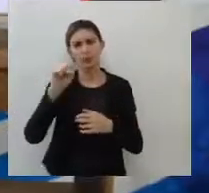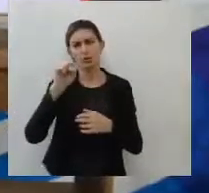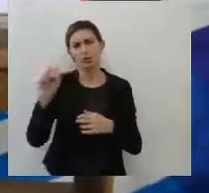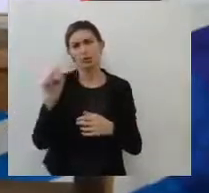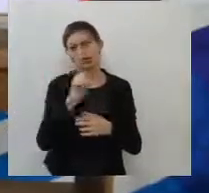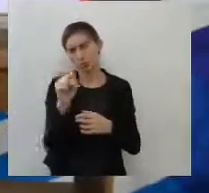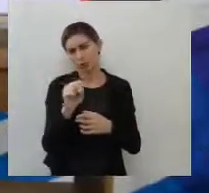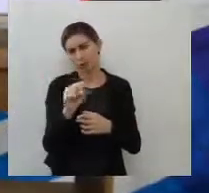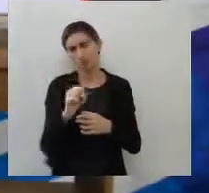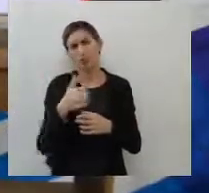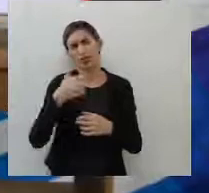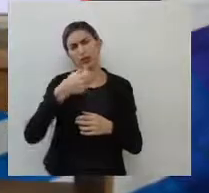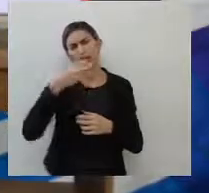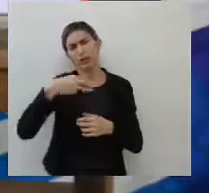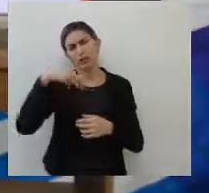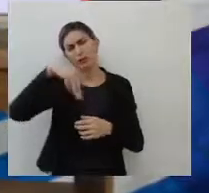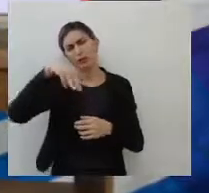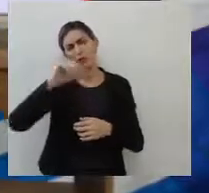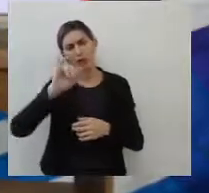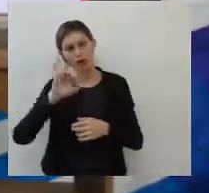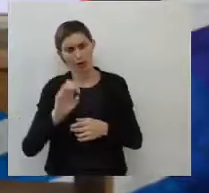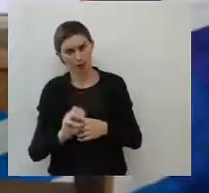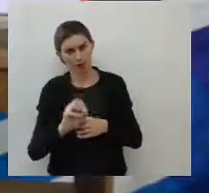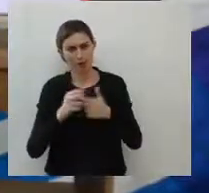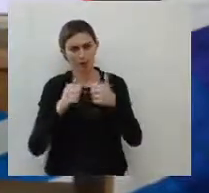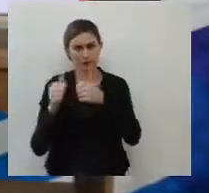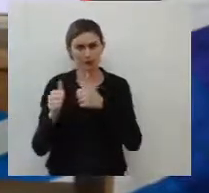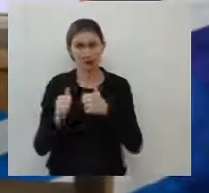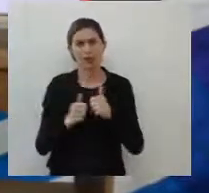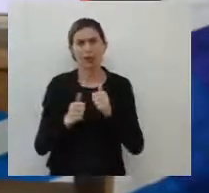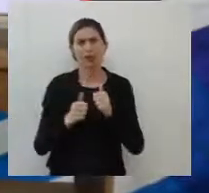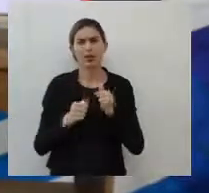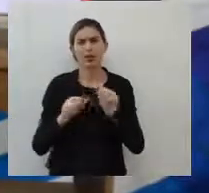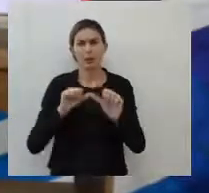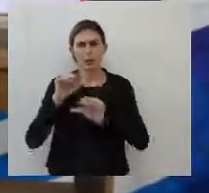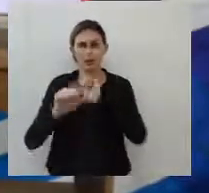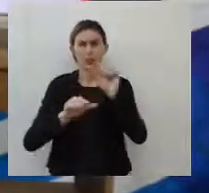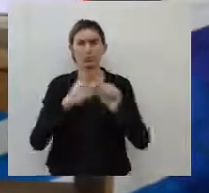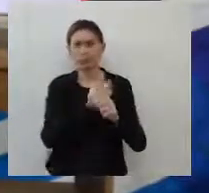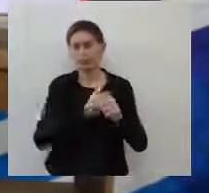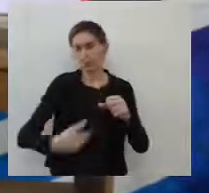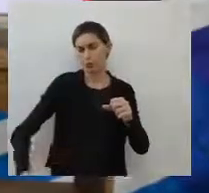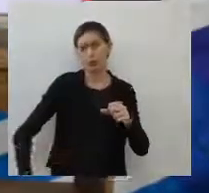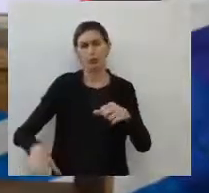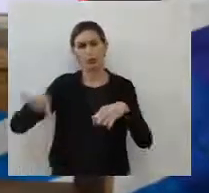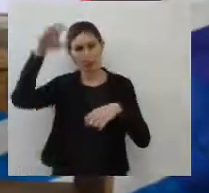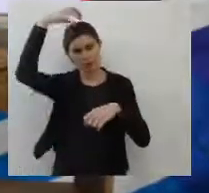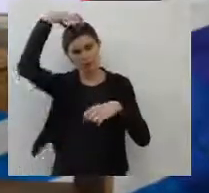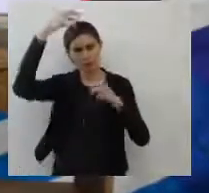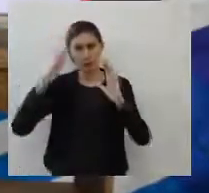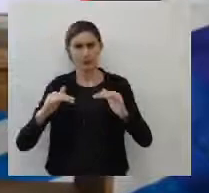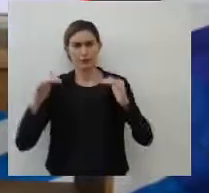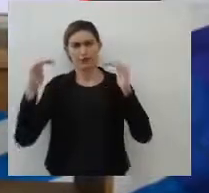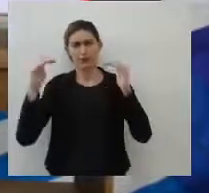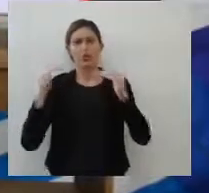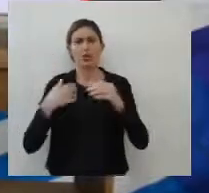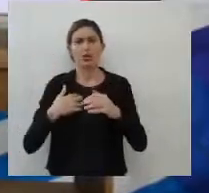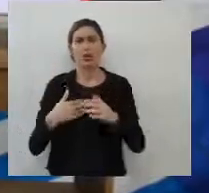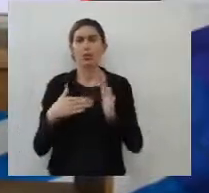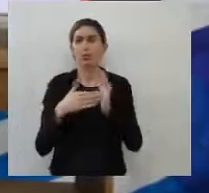1888, dia 13 de maio. Tá bem? Ela retira do governo imperial sua última base de